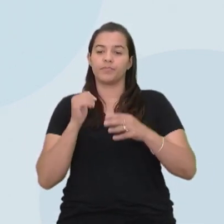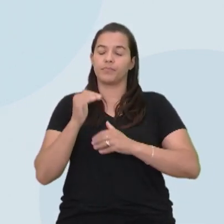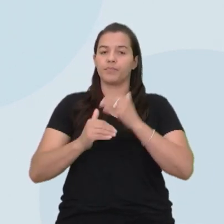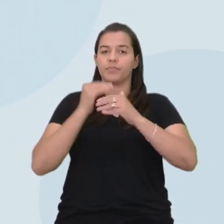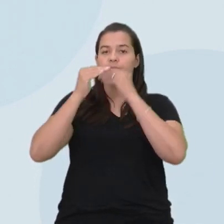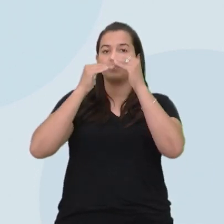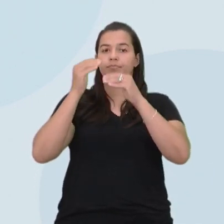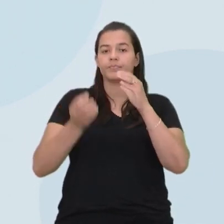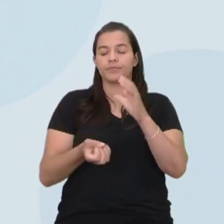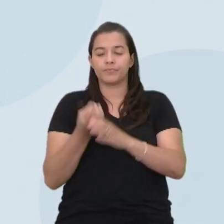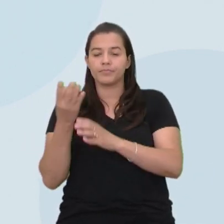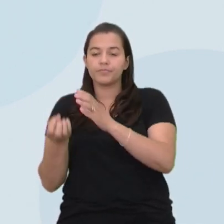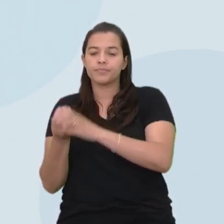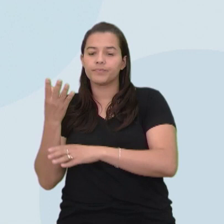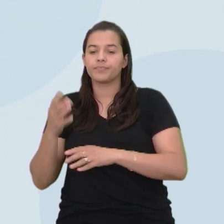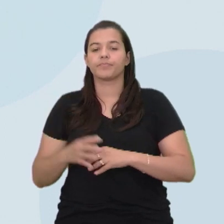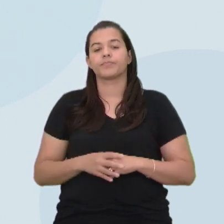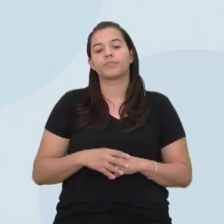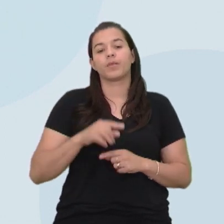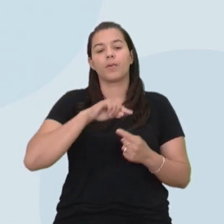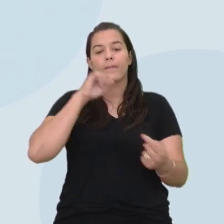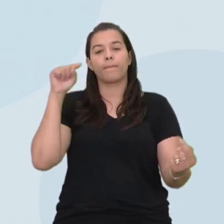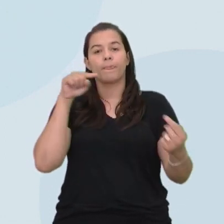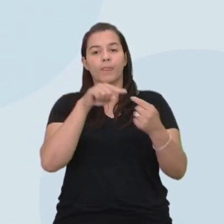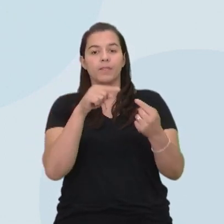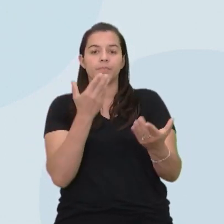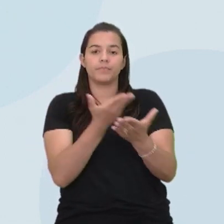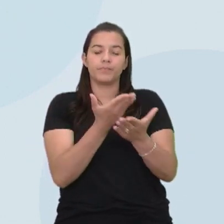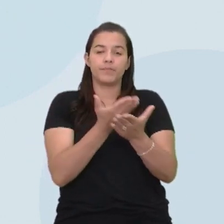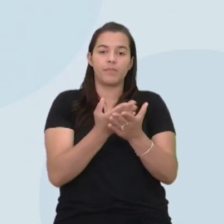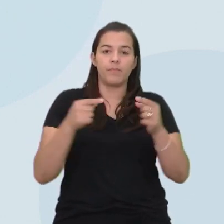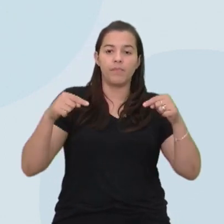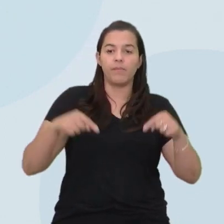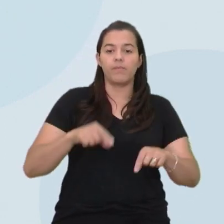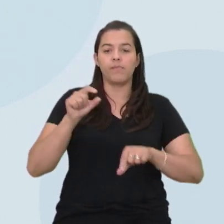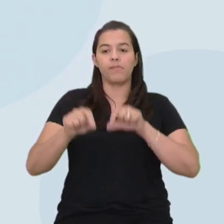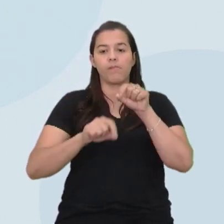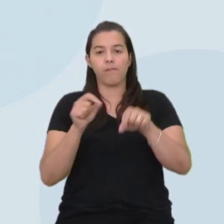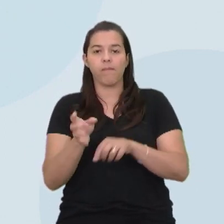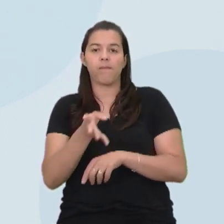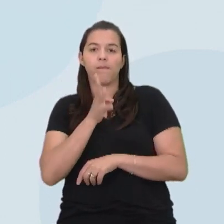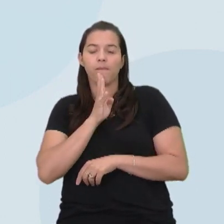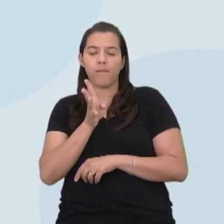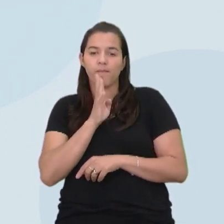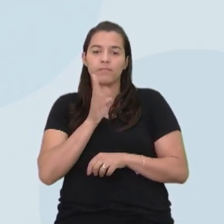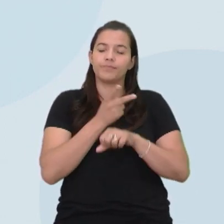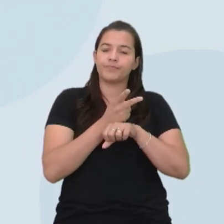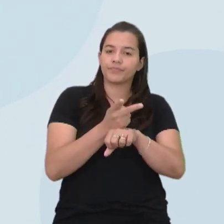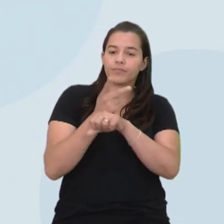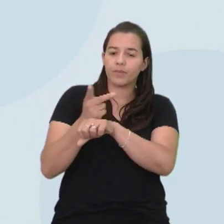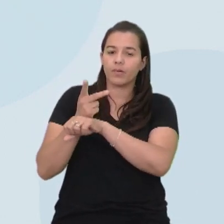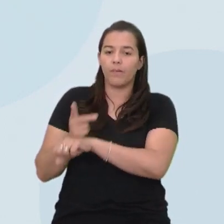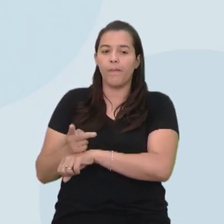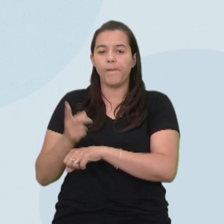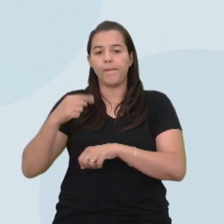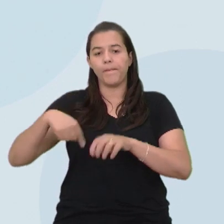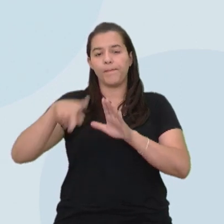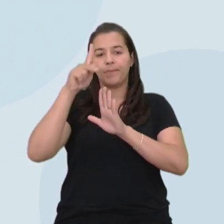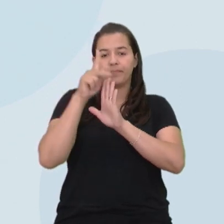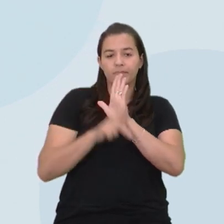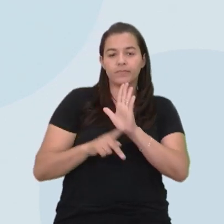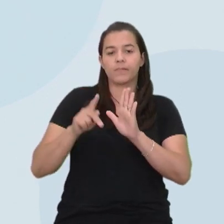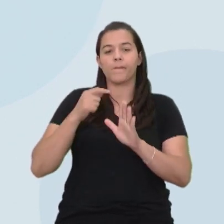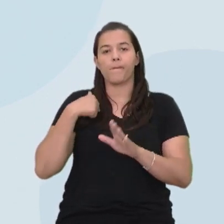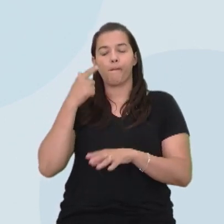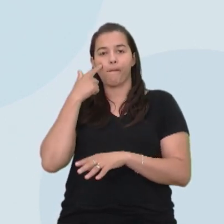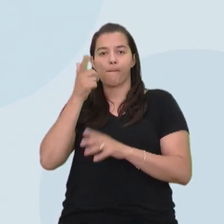que é a lampadinha. E o objetivo da aula de hoje é conhecer e explorar os blocos de comandos da plataforma Scratch, como eu